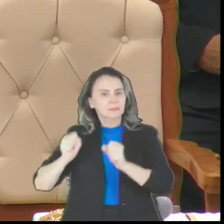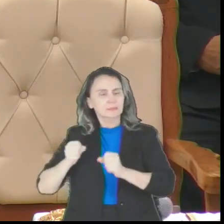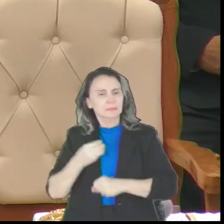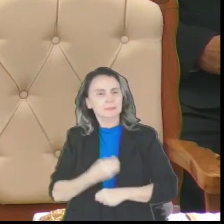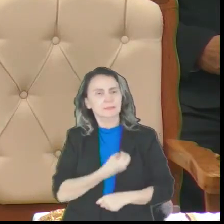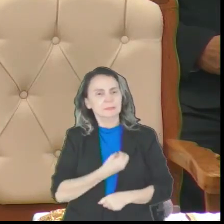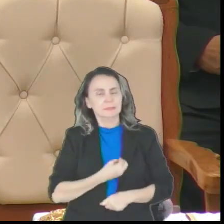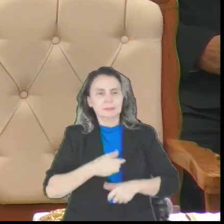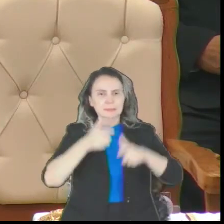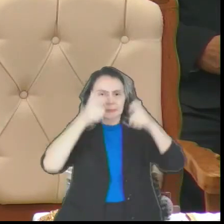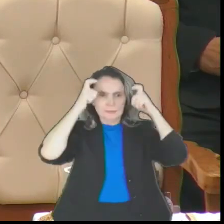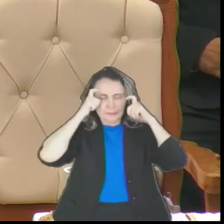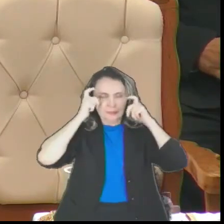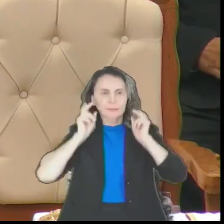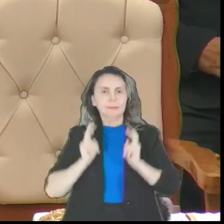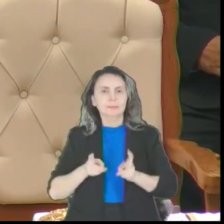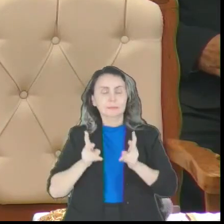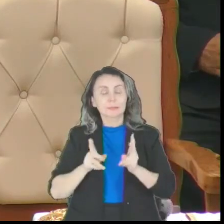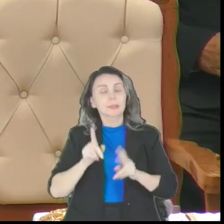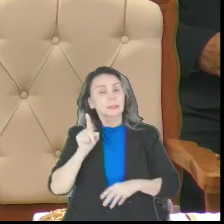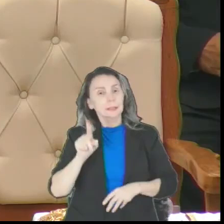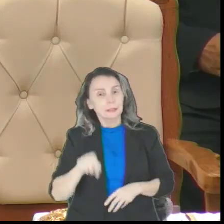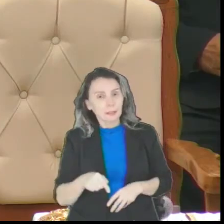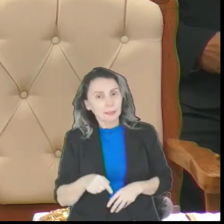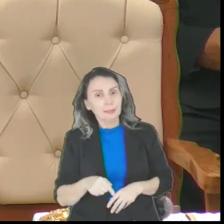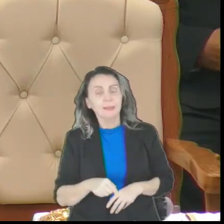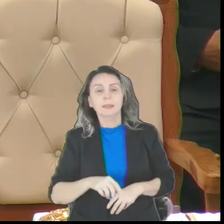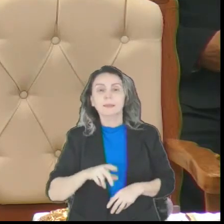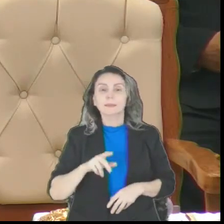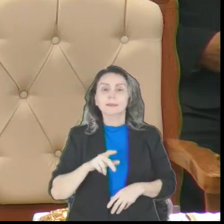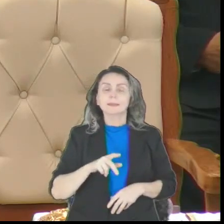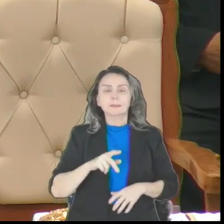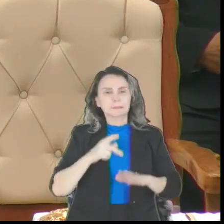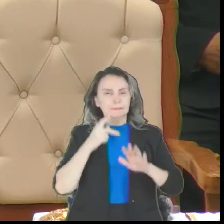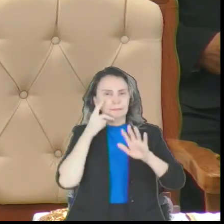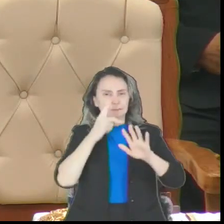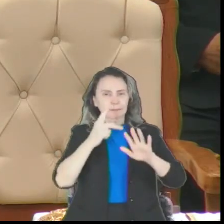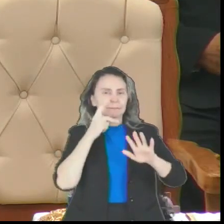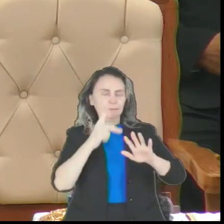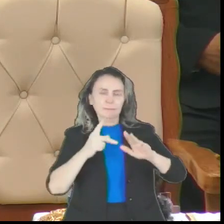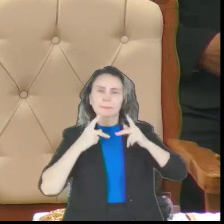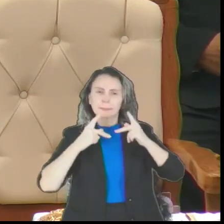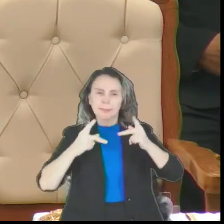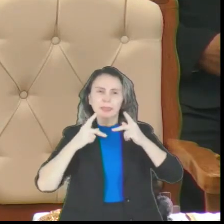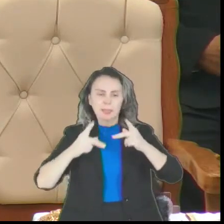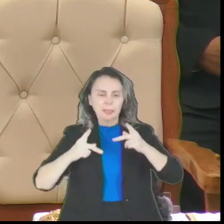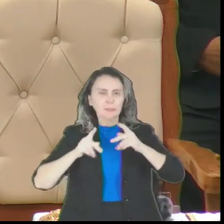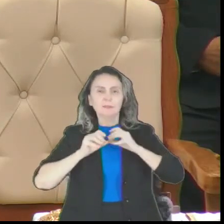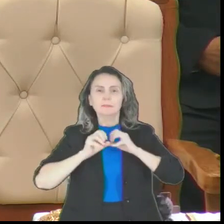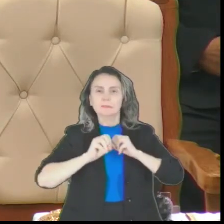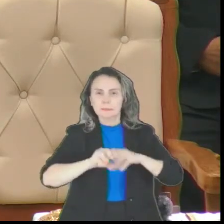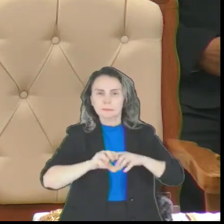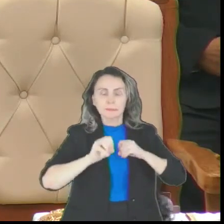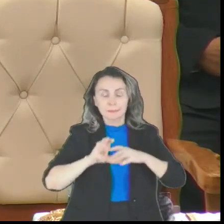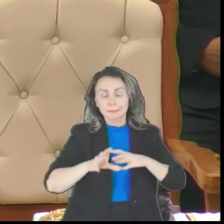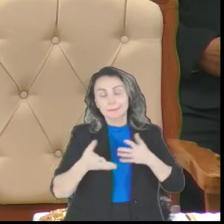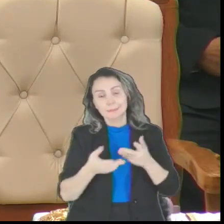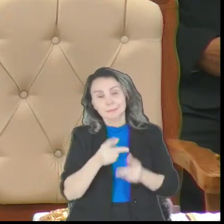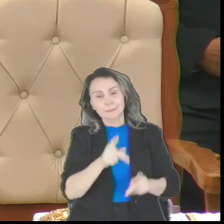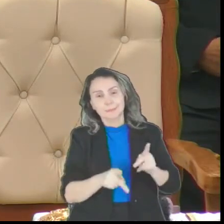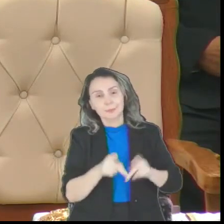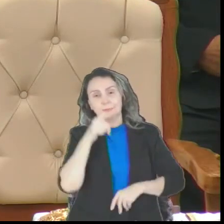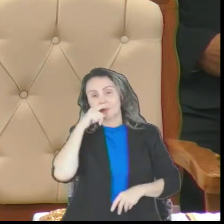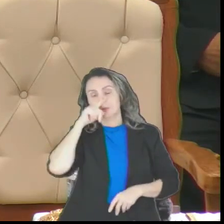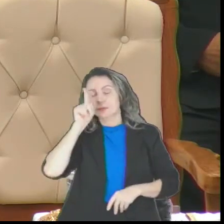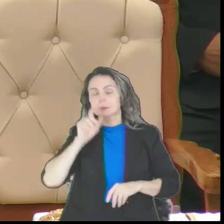todos sempre. Esta é a mensagem salvífica de Isaías para um povo que virou as costas.